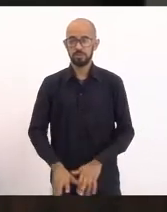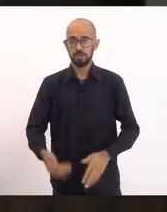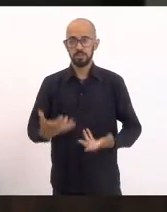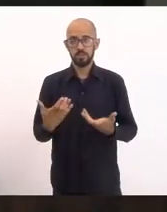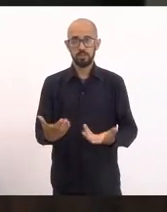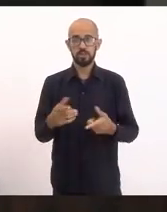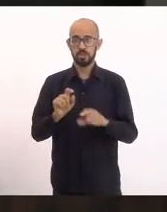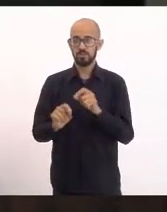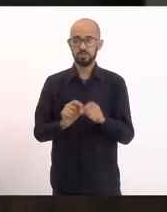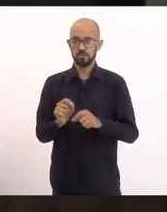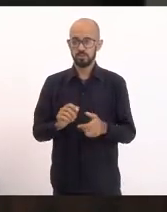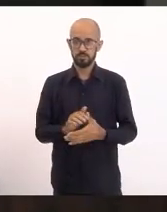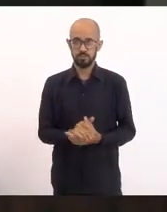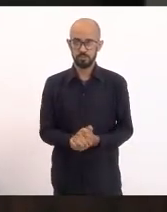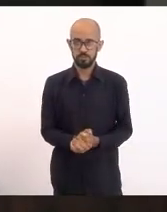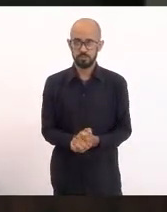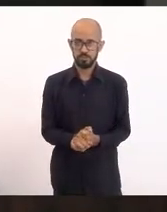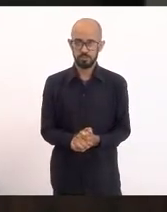queria